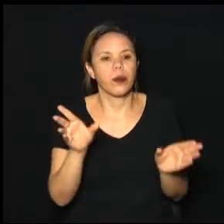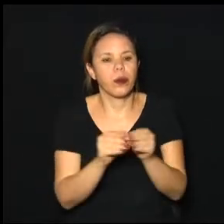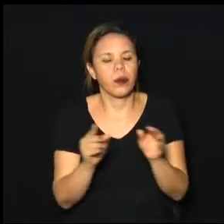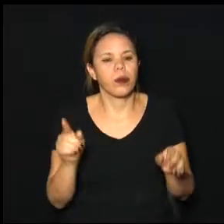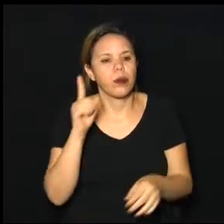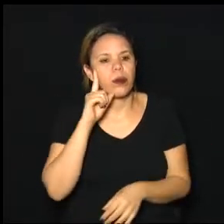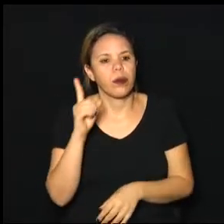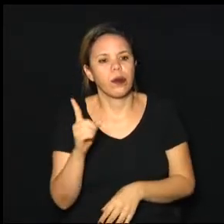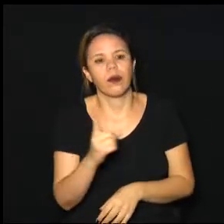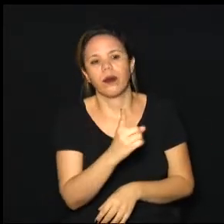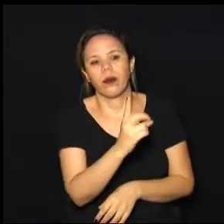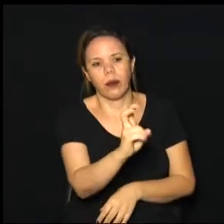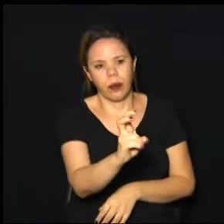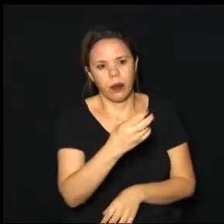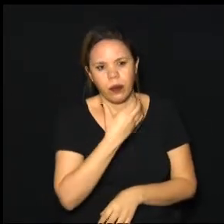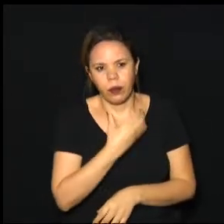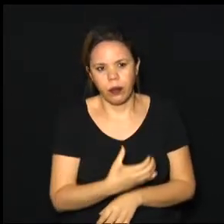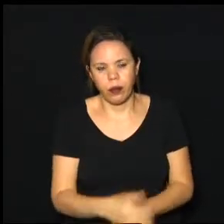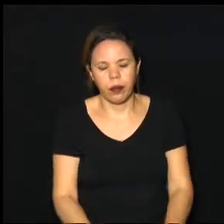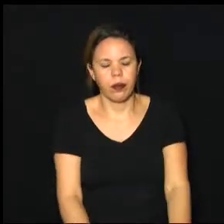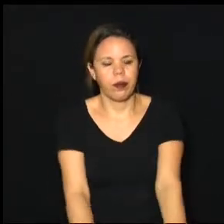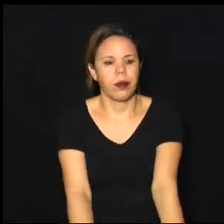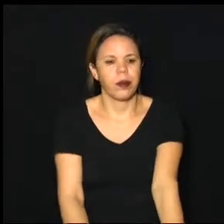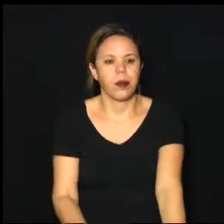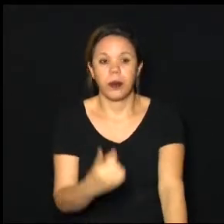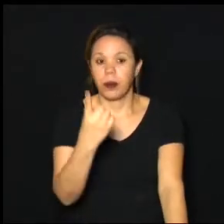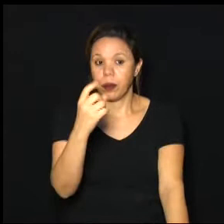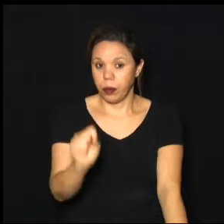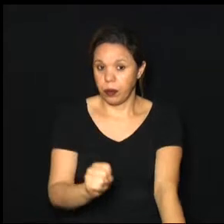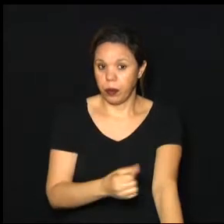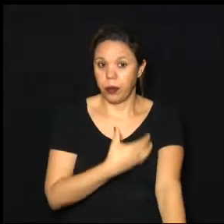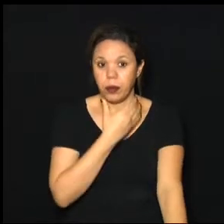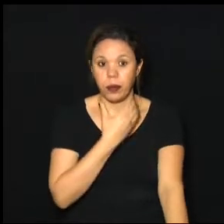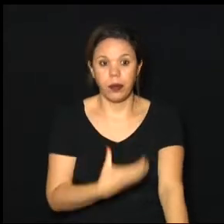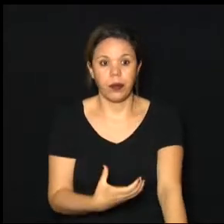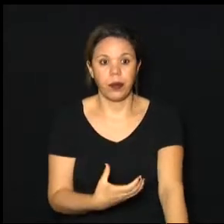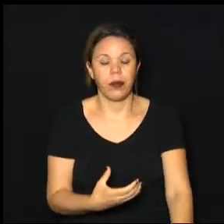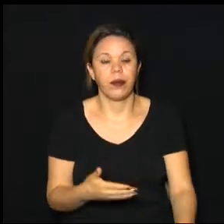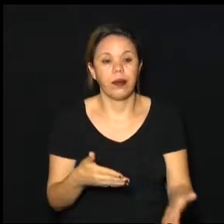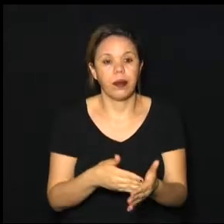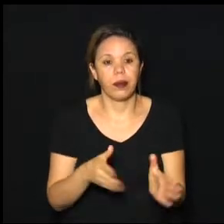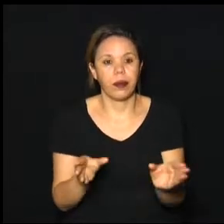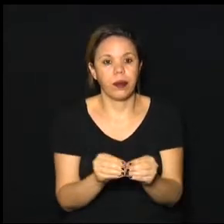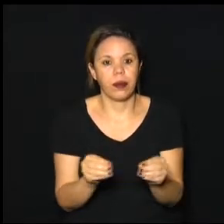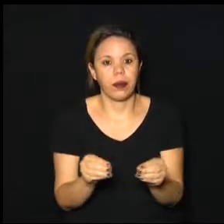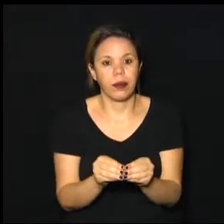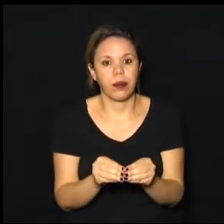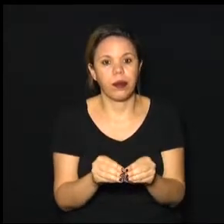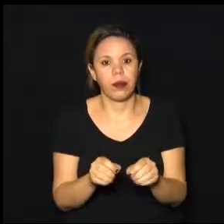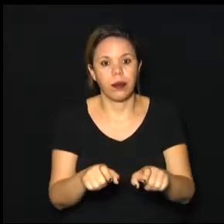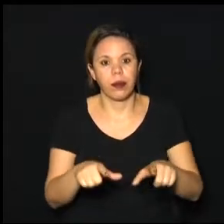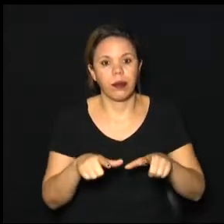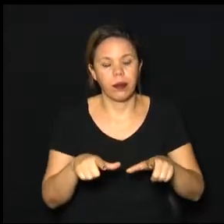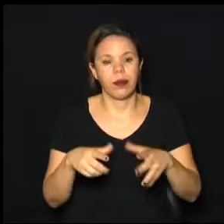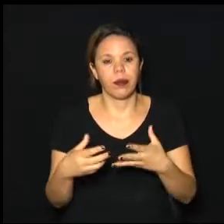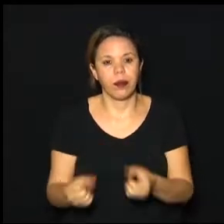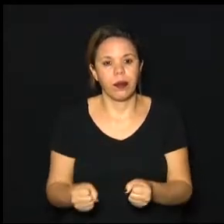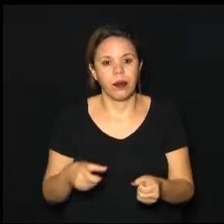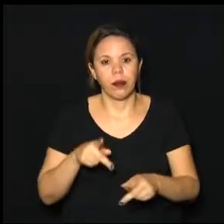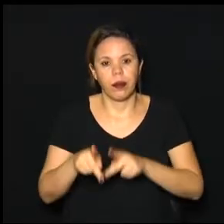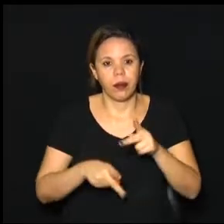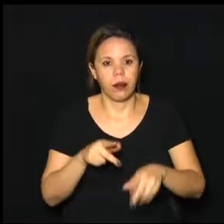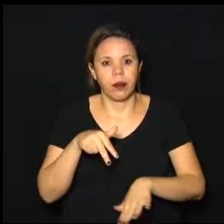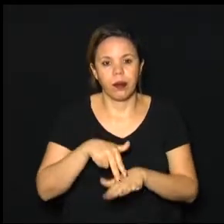dia 15 de dezembro. Dia 18 de dezembro é o prazo final para diplomação dos eleitos.